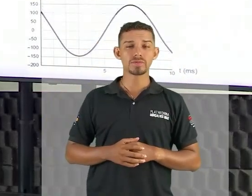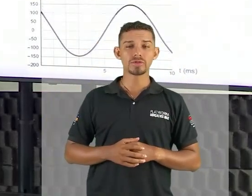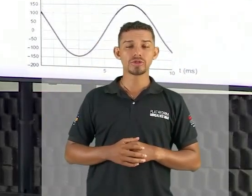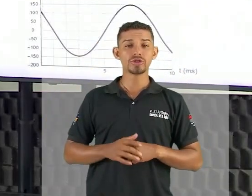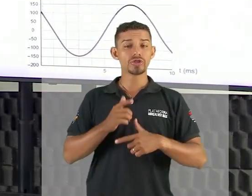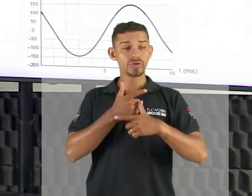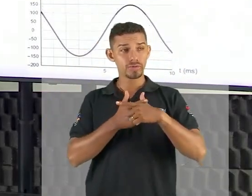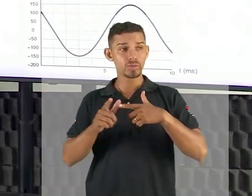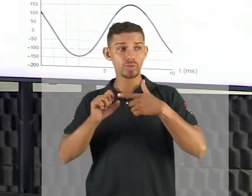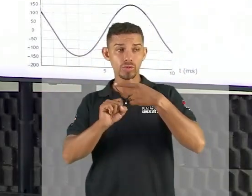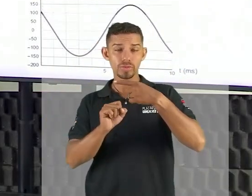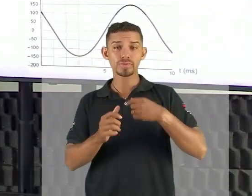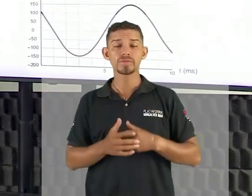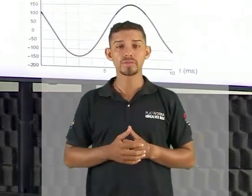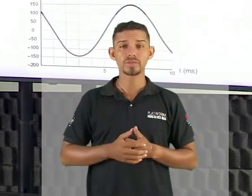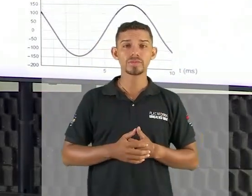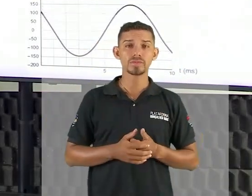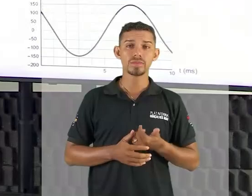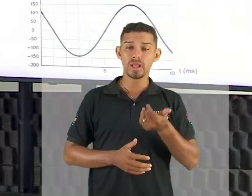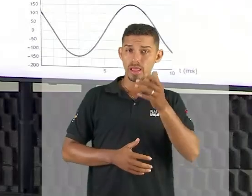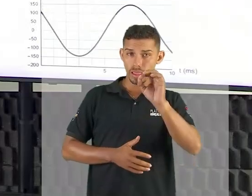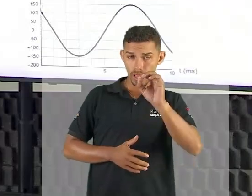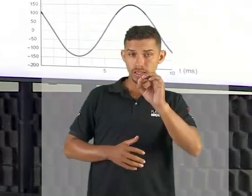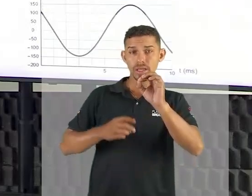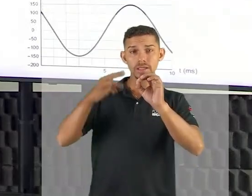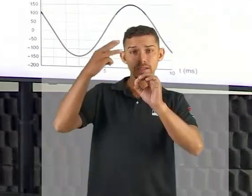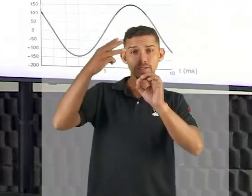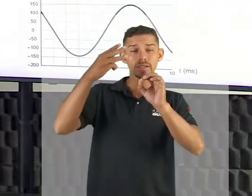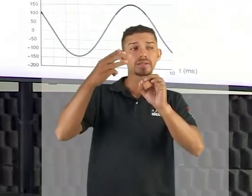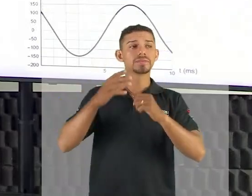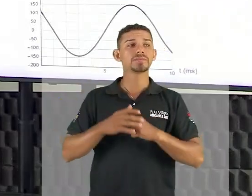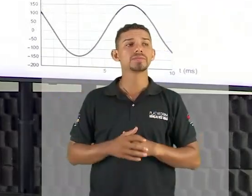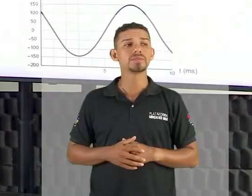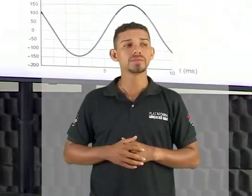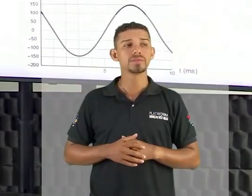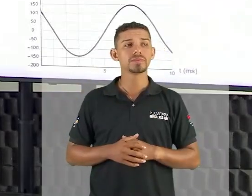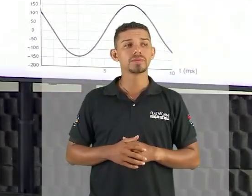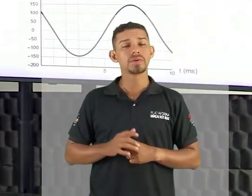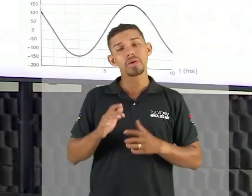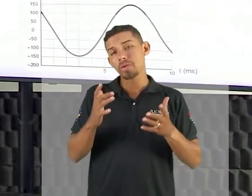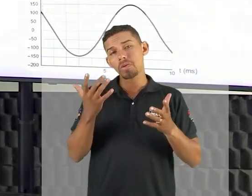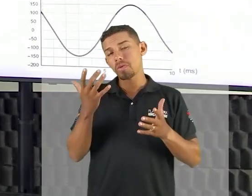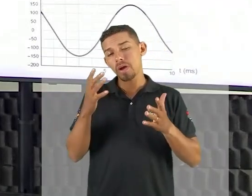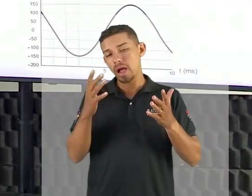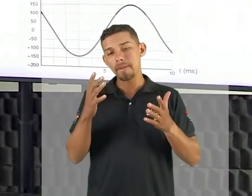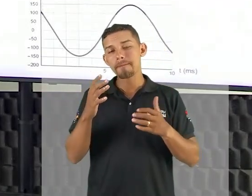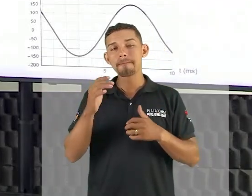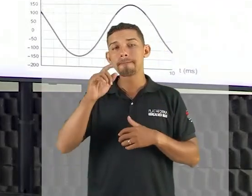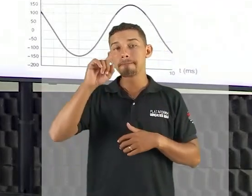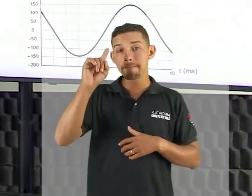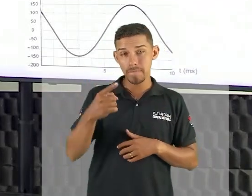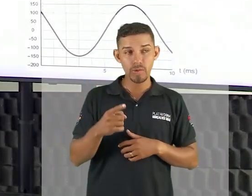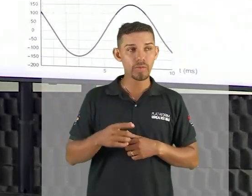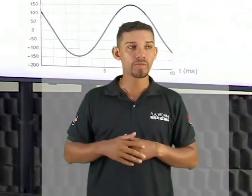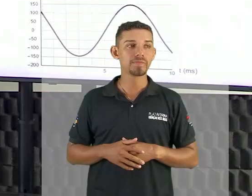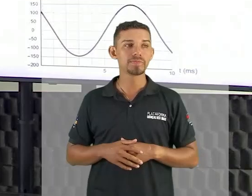8 10 à Tera gente são três zeros vezes 1 que vai D 1000